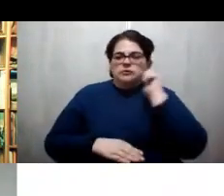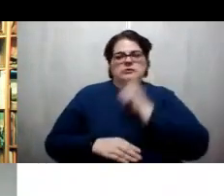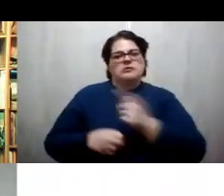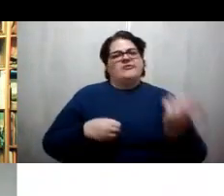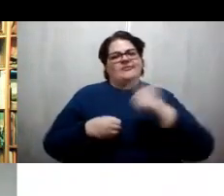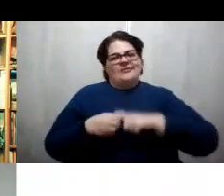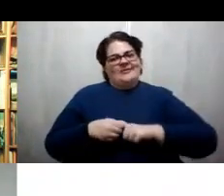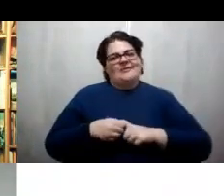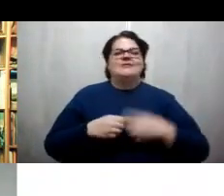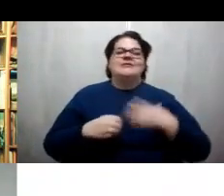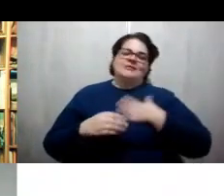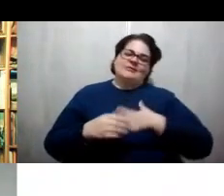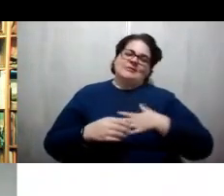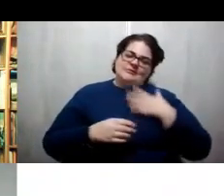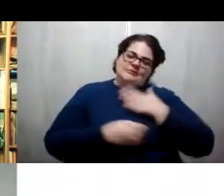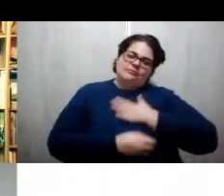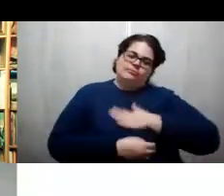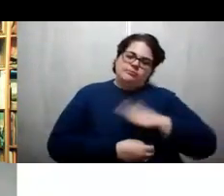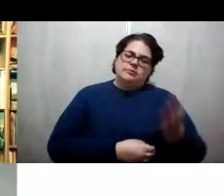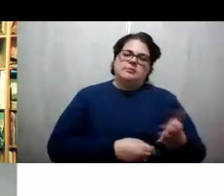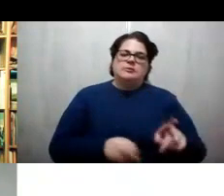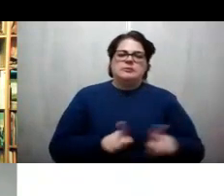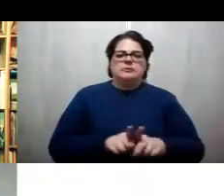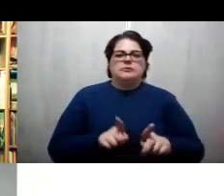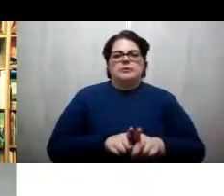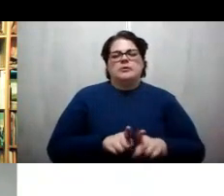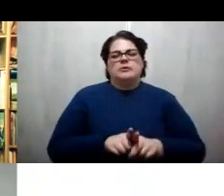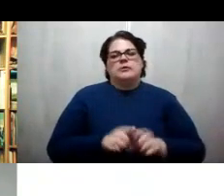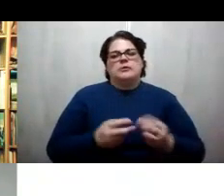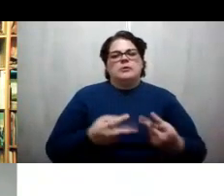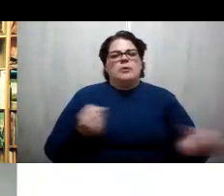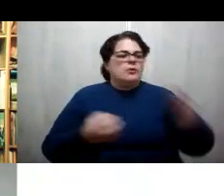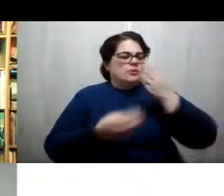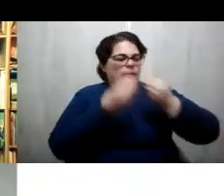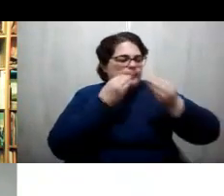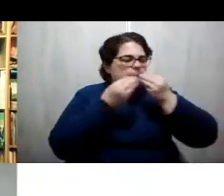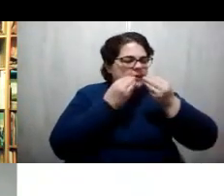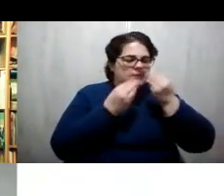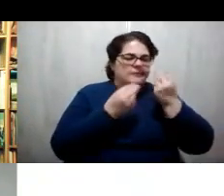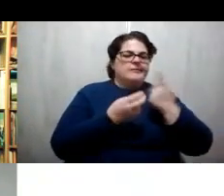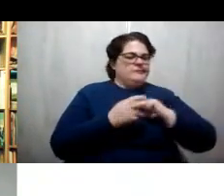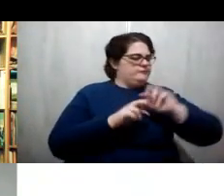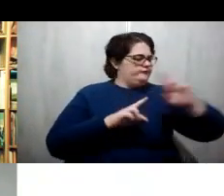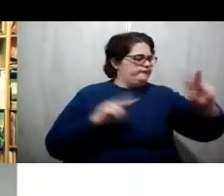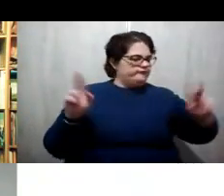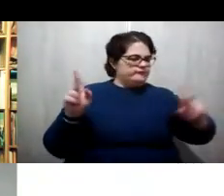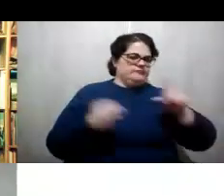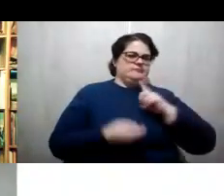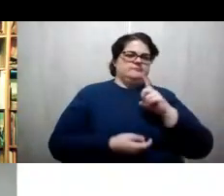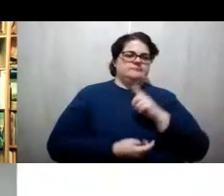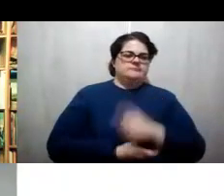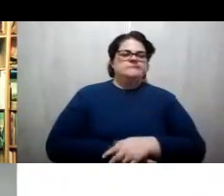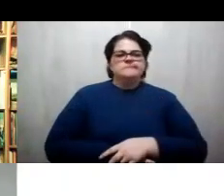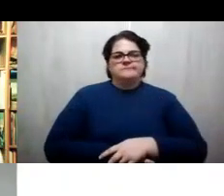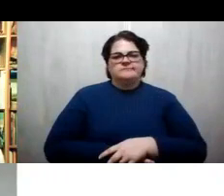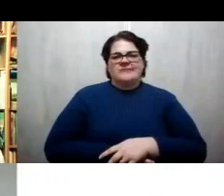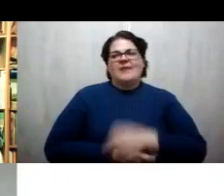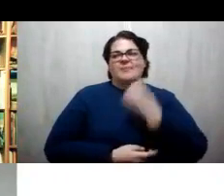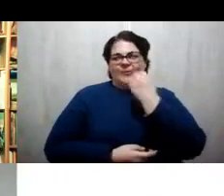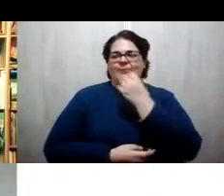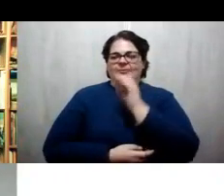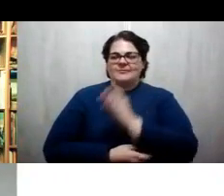viu? E fora as comidinhas também lá do sambódromo, né? Sempre bom, né?